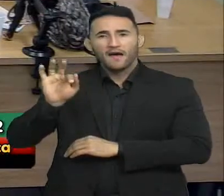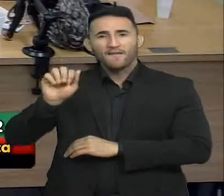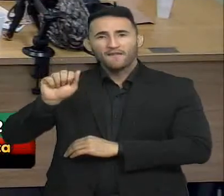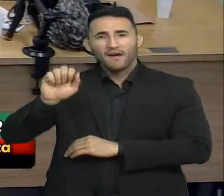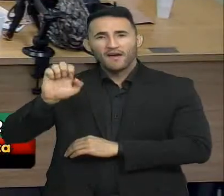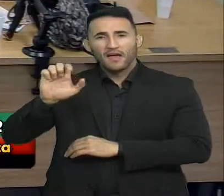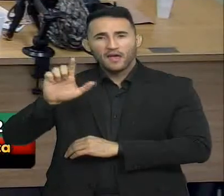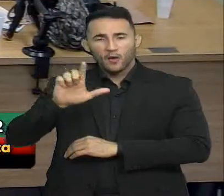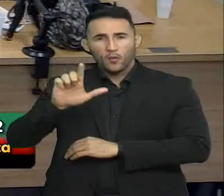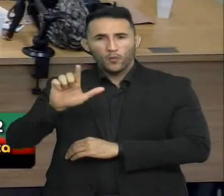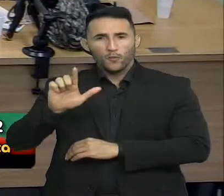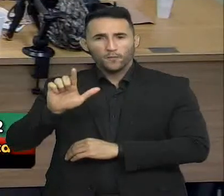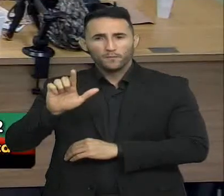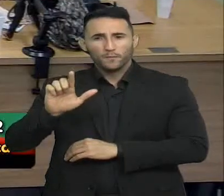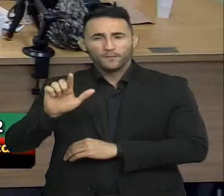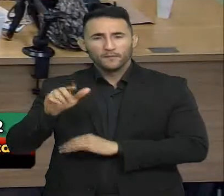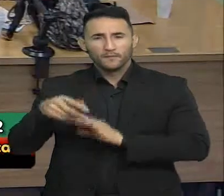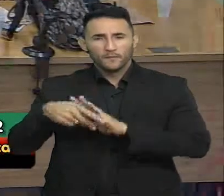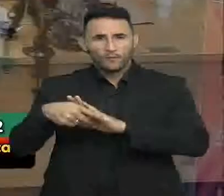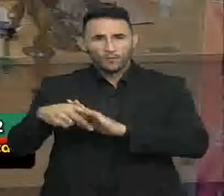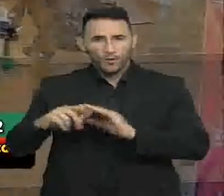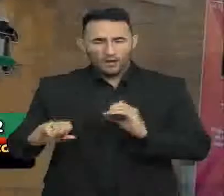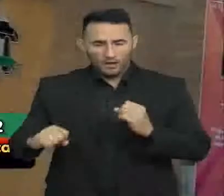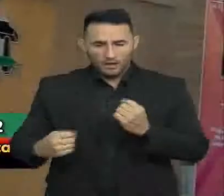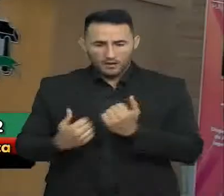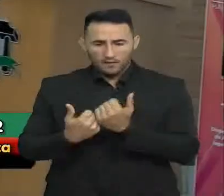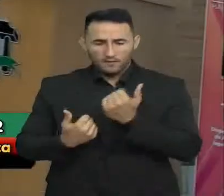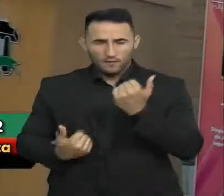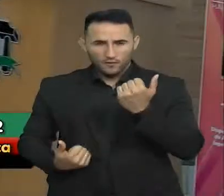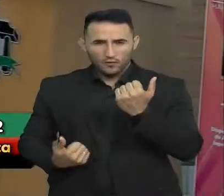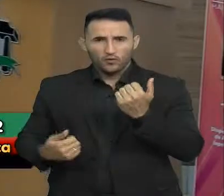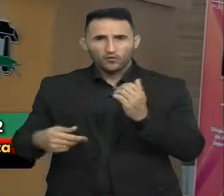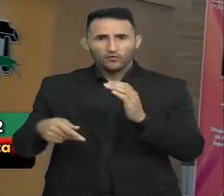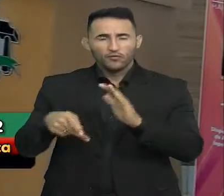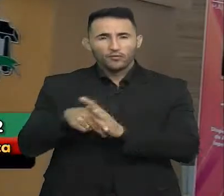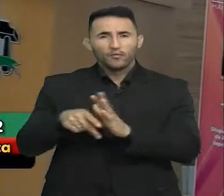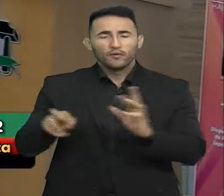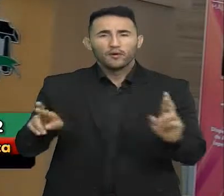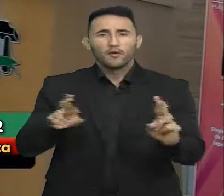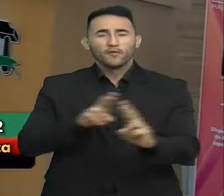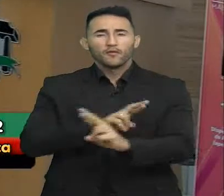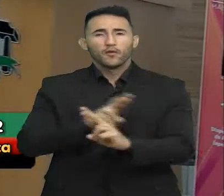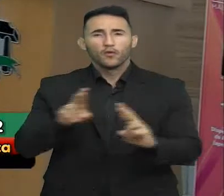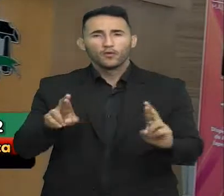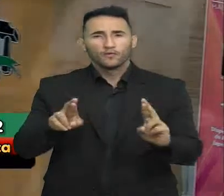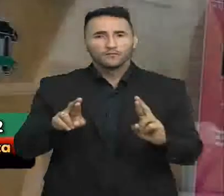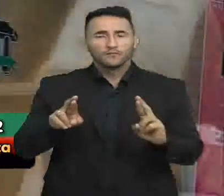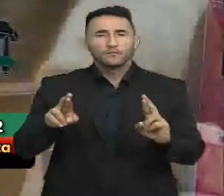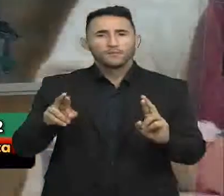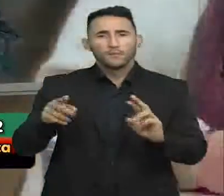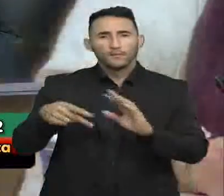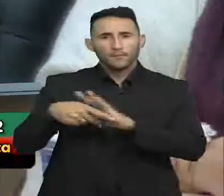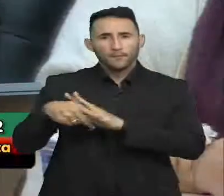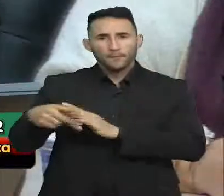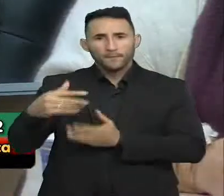Facorredi, que é assessor da Secretaria de Relações Institucionais da Prefeitura de São Paulo.